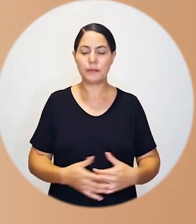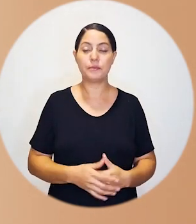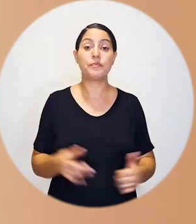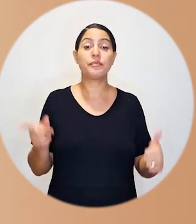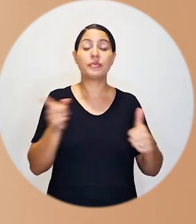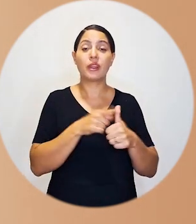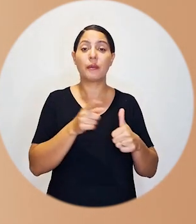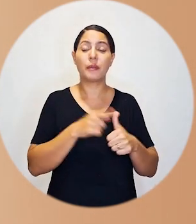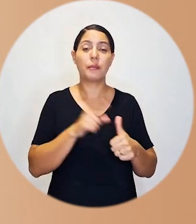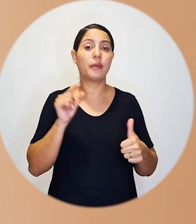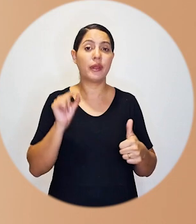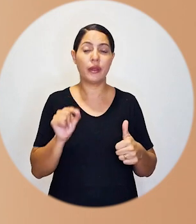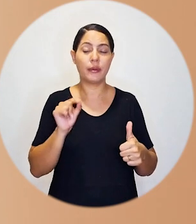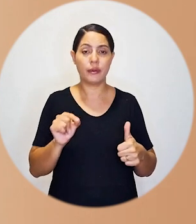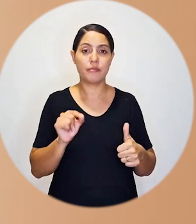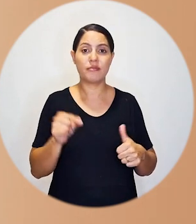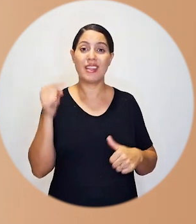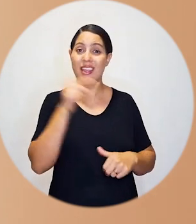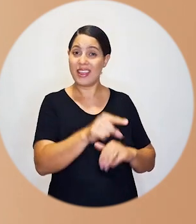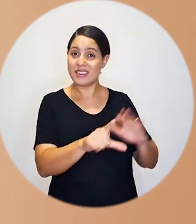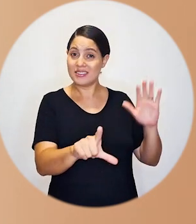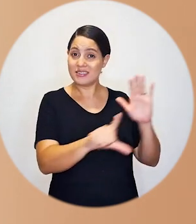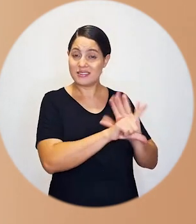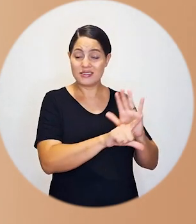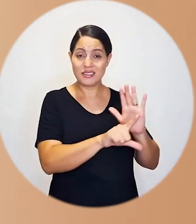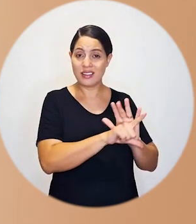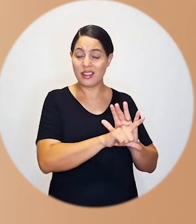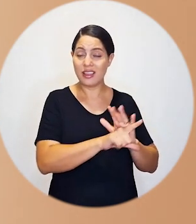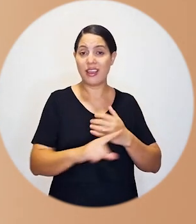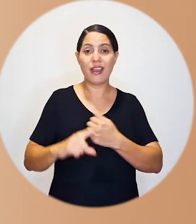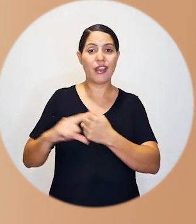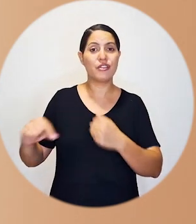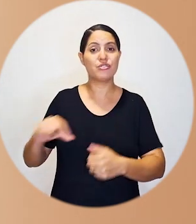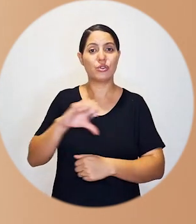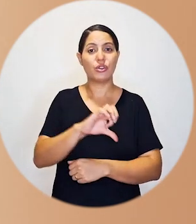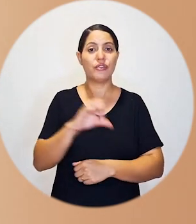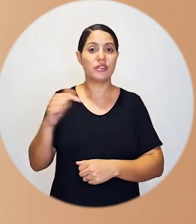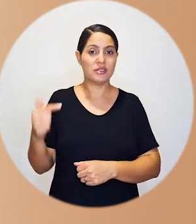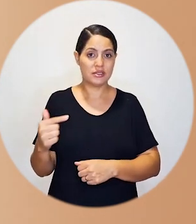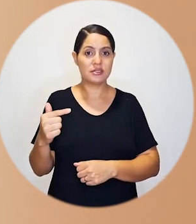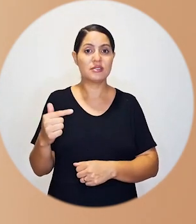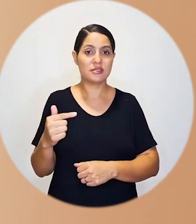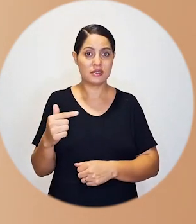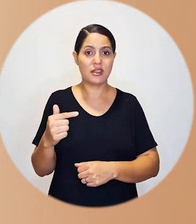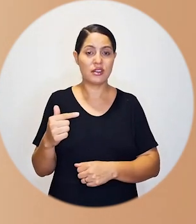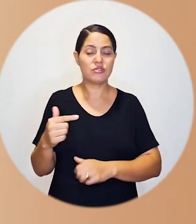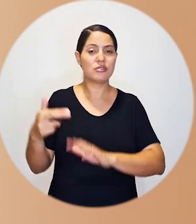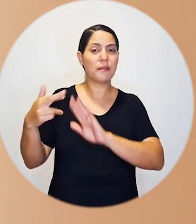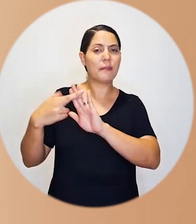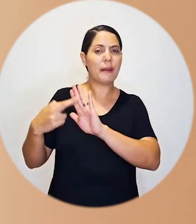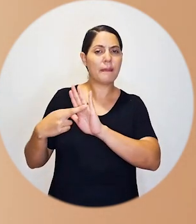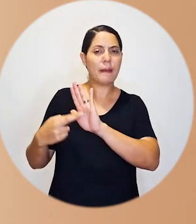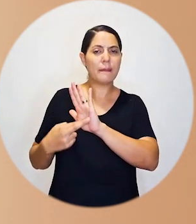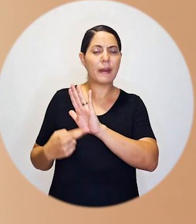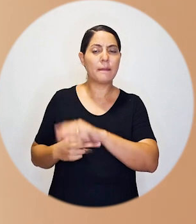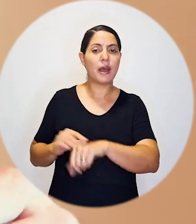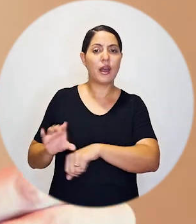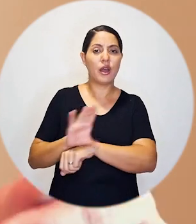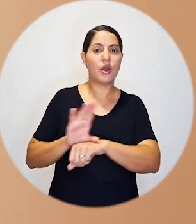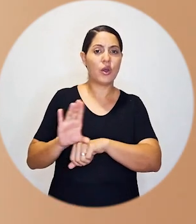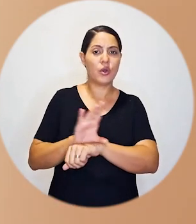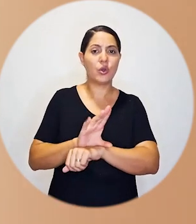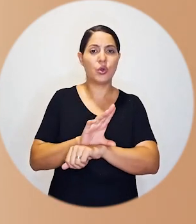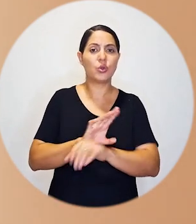O primeiro dos aspectos é que essa lei ela viola o artigo 97 do ato das disposições